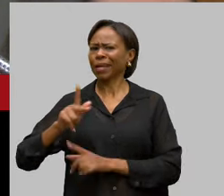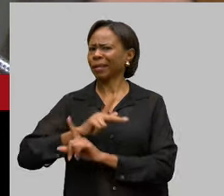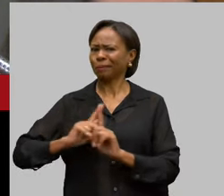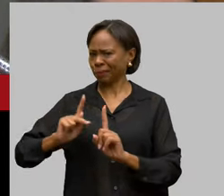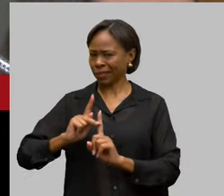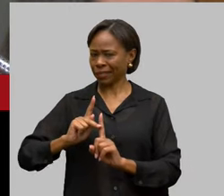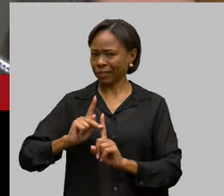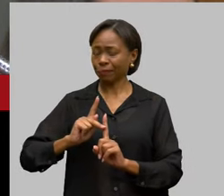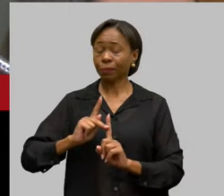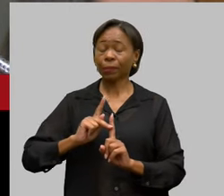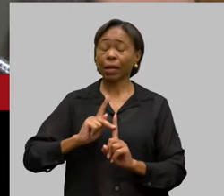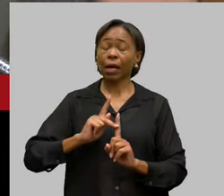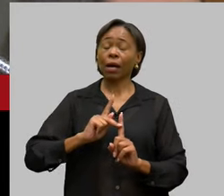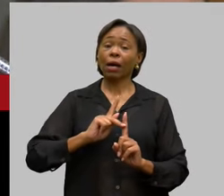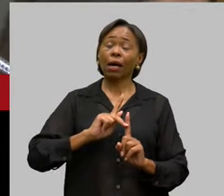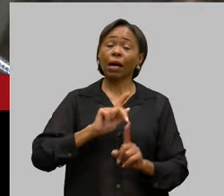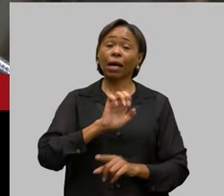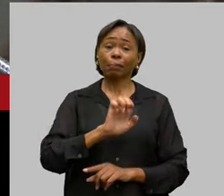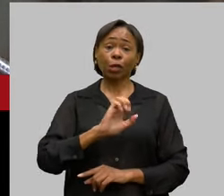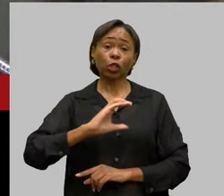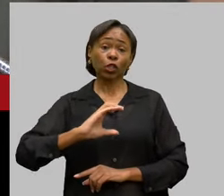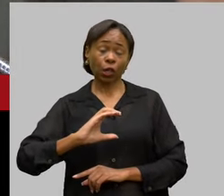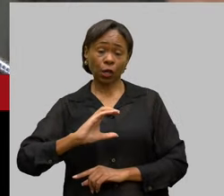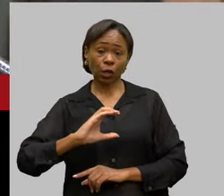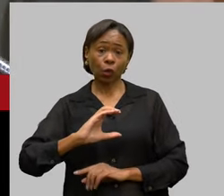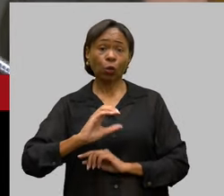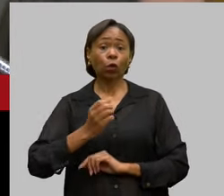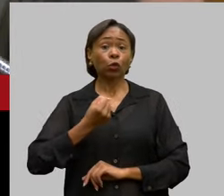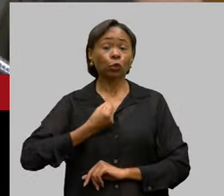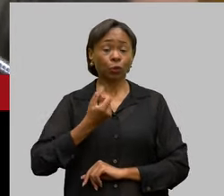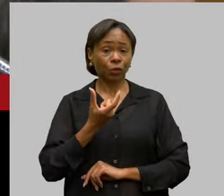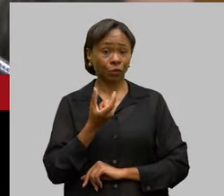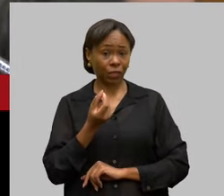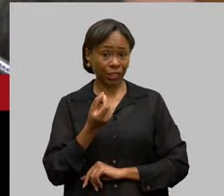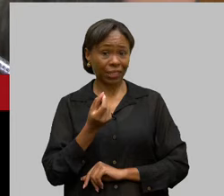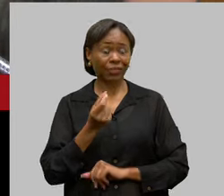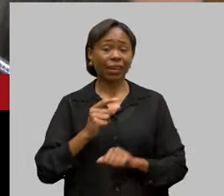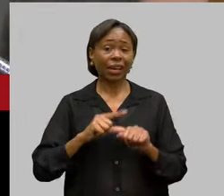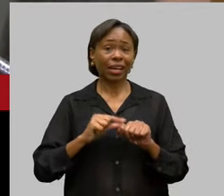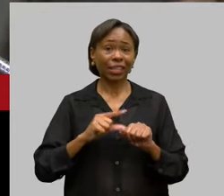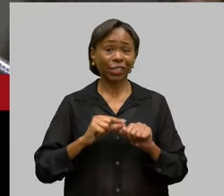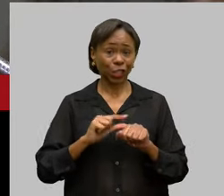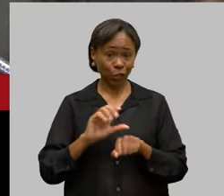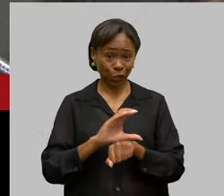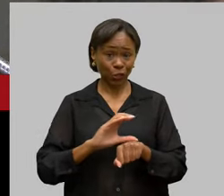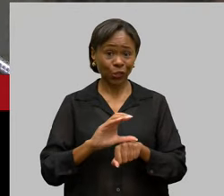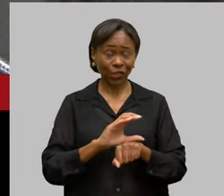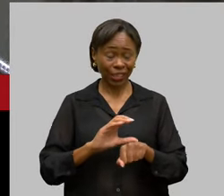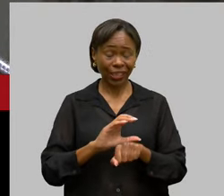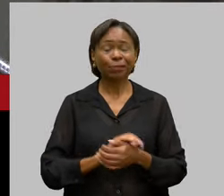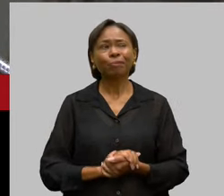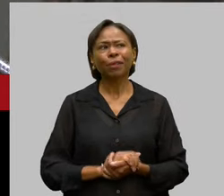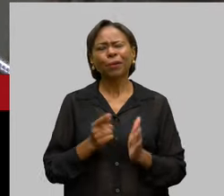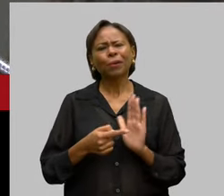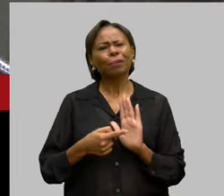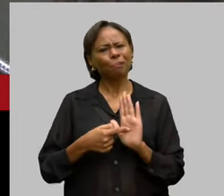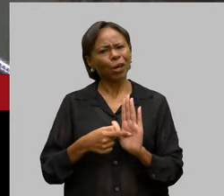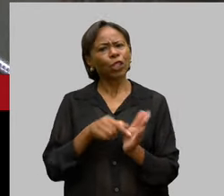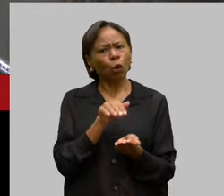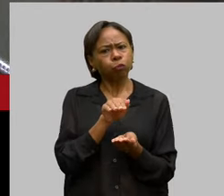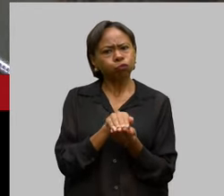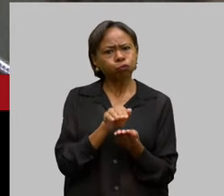artigo 249 e 250 previram João fundos a criação de fundos com bens